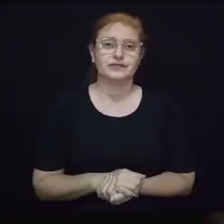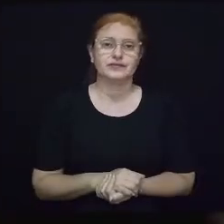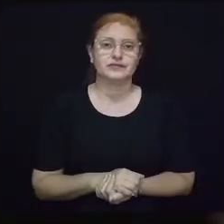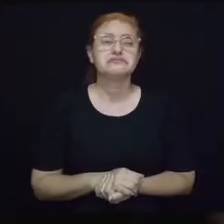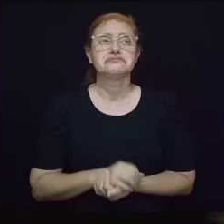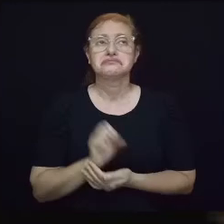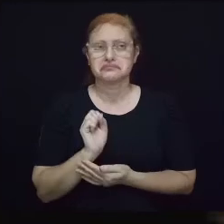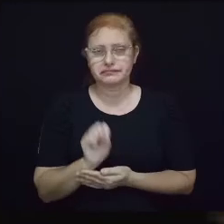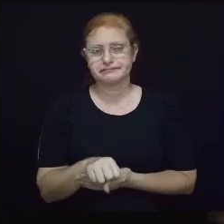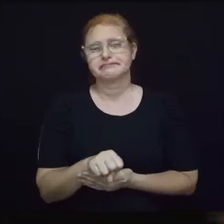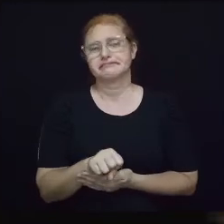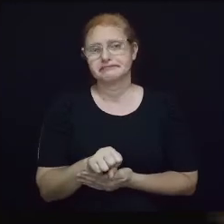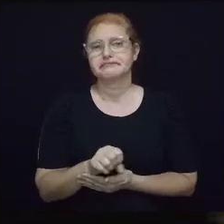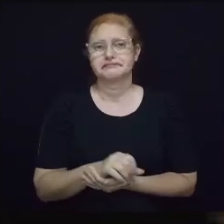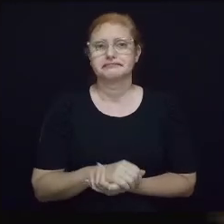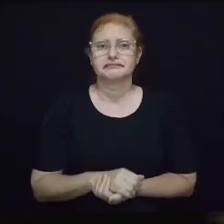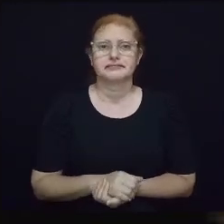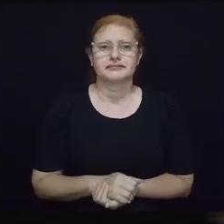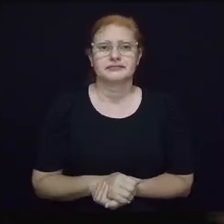Sim.